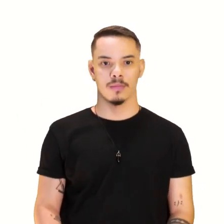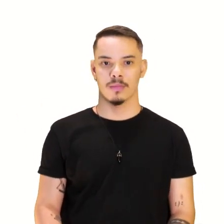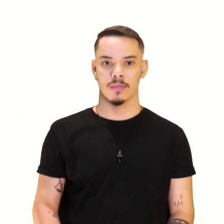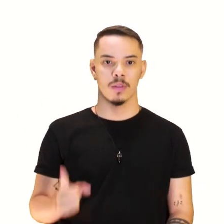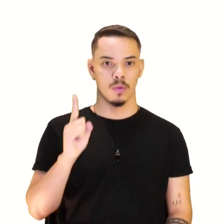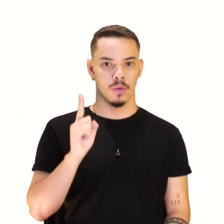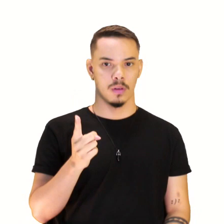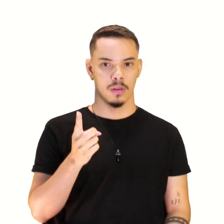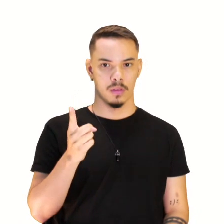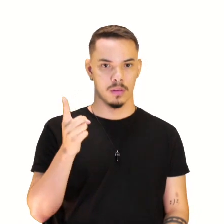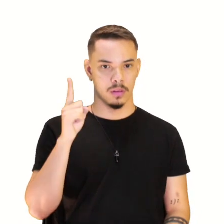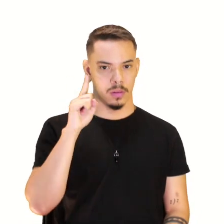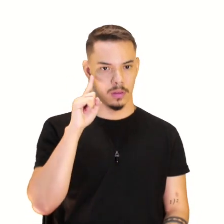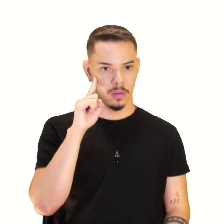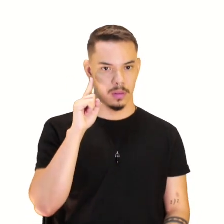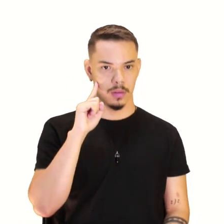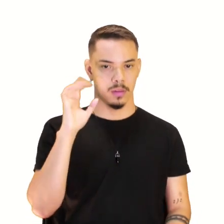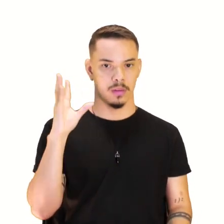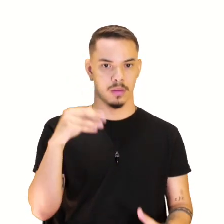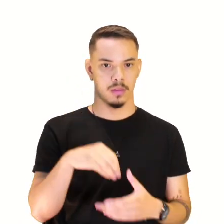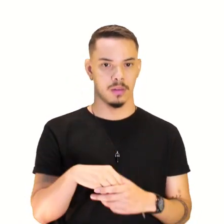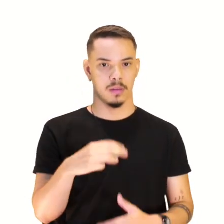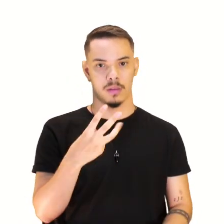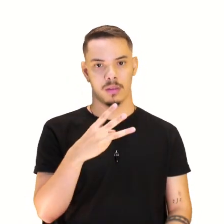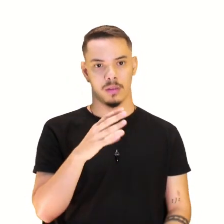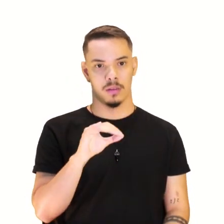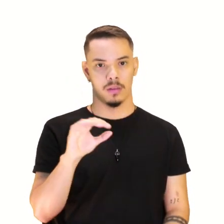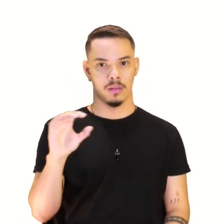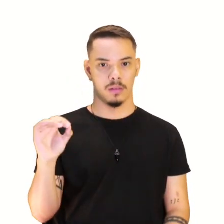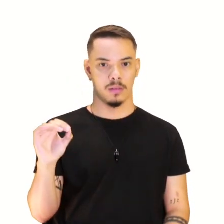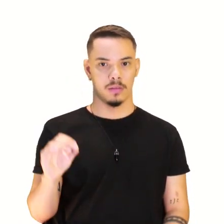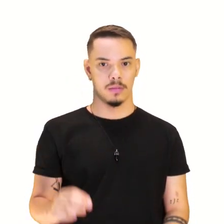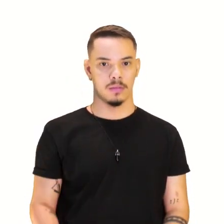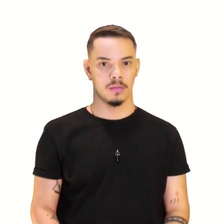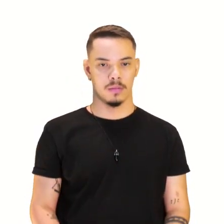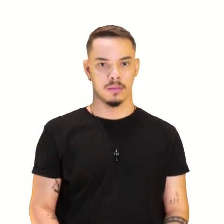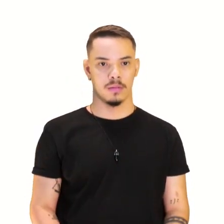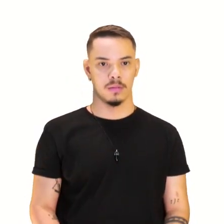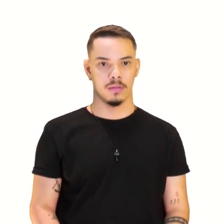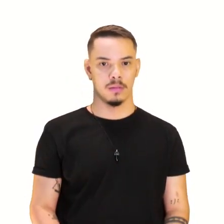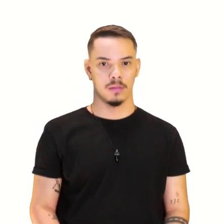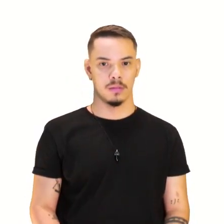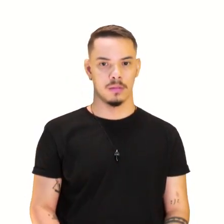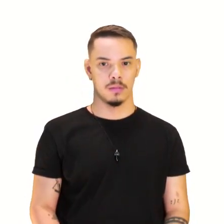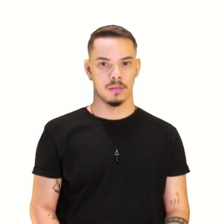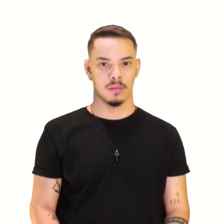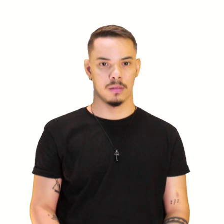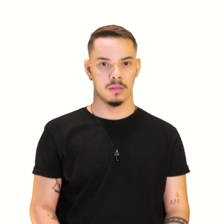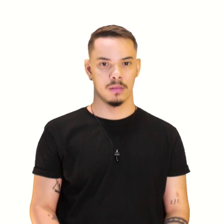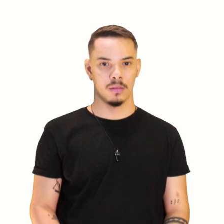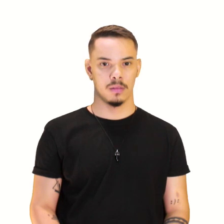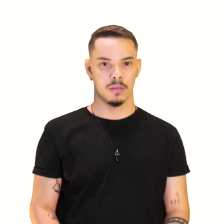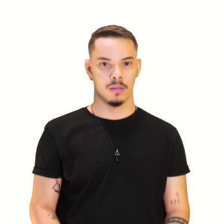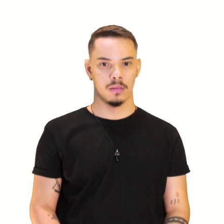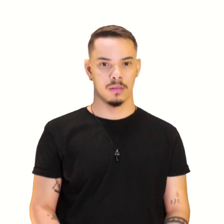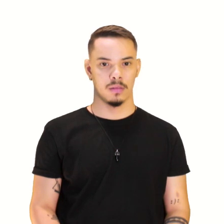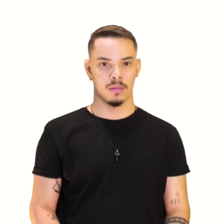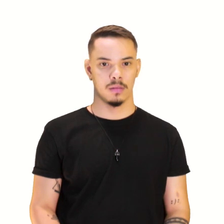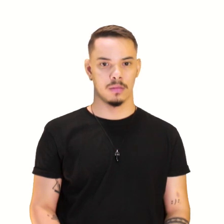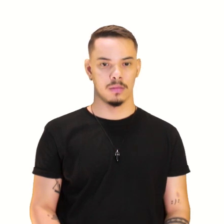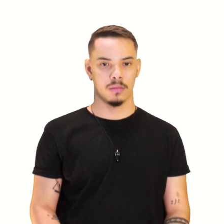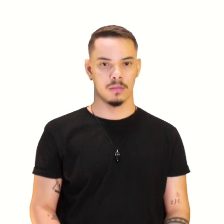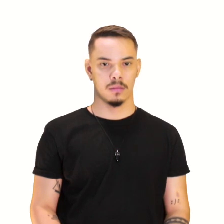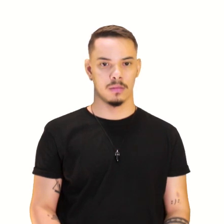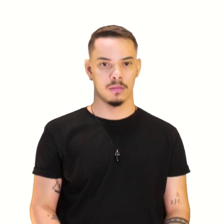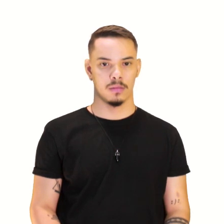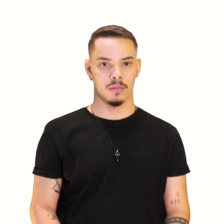por dia, no total de 30 dias, Zezinho guardaria R$300. Sim, 30 vezes 1.